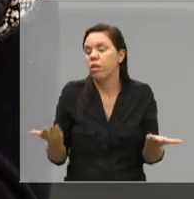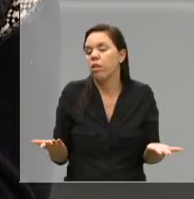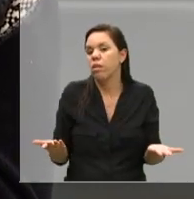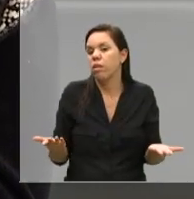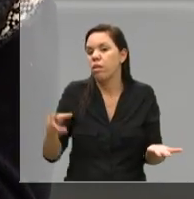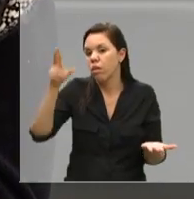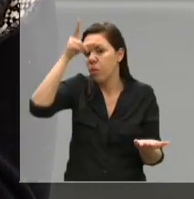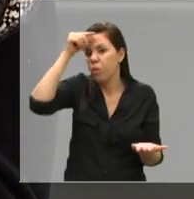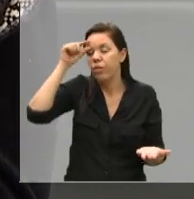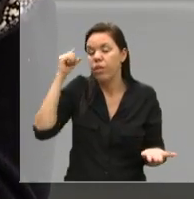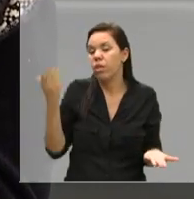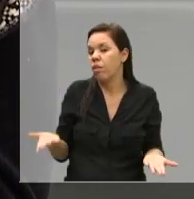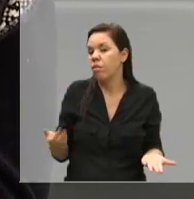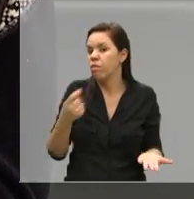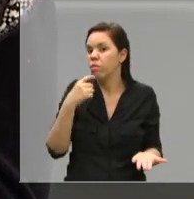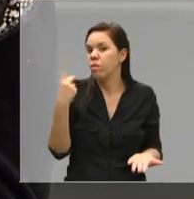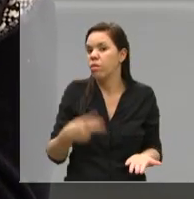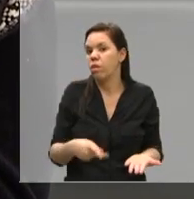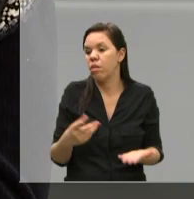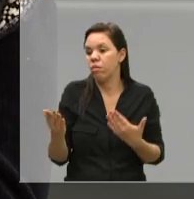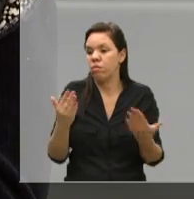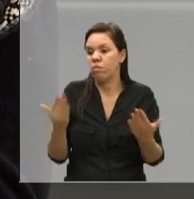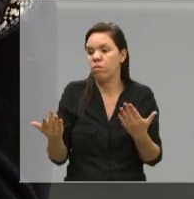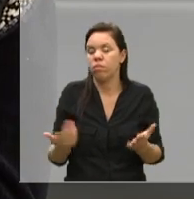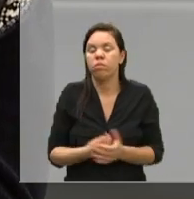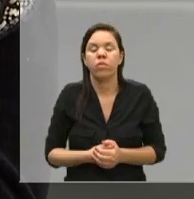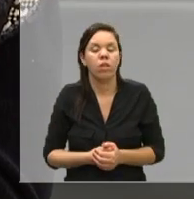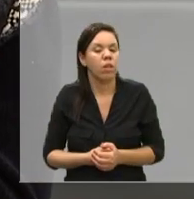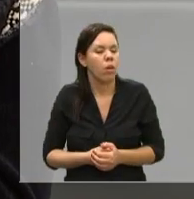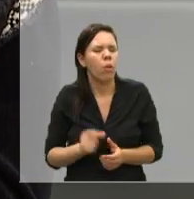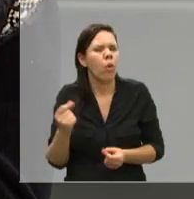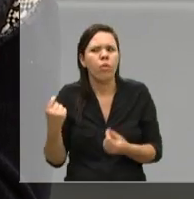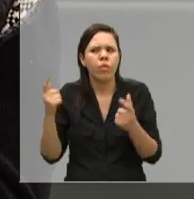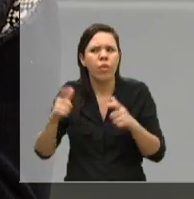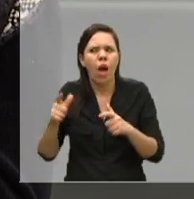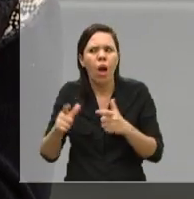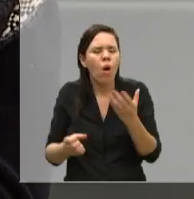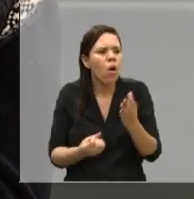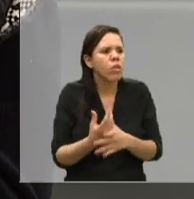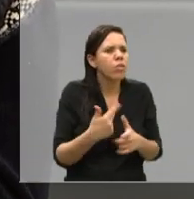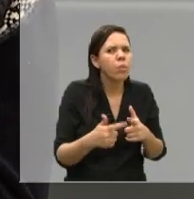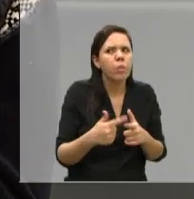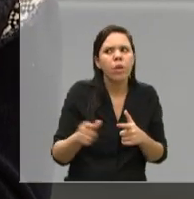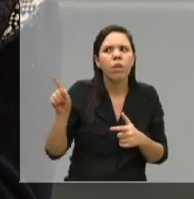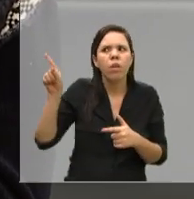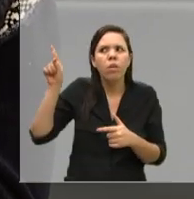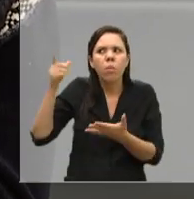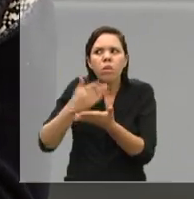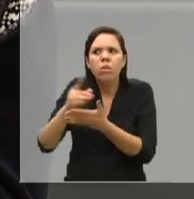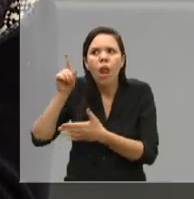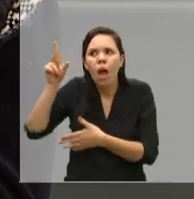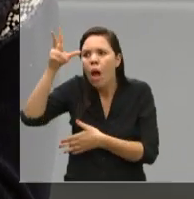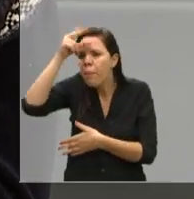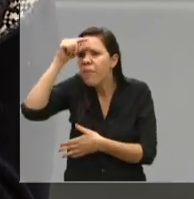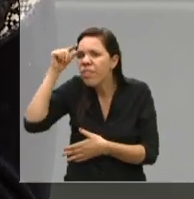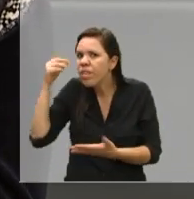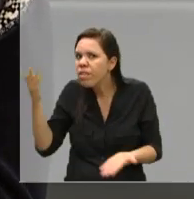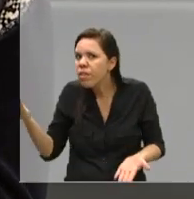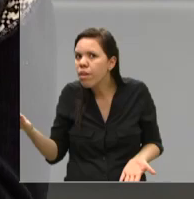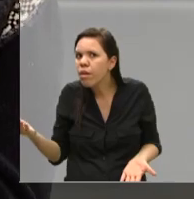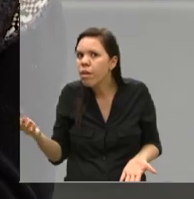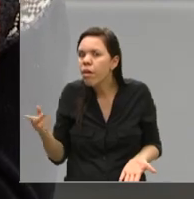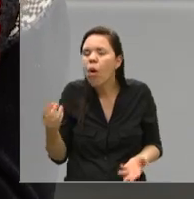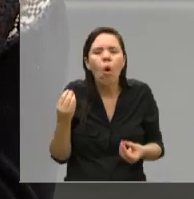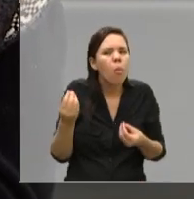isso é importante que a gente faça balanço, ou seja, a raiz do problema partiu de cima. E a gente tem que lidar